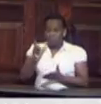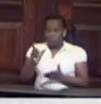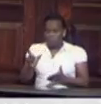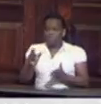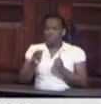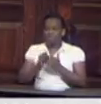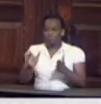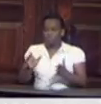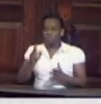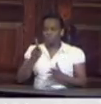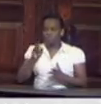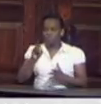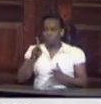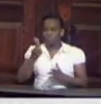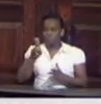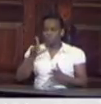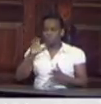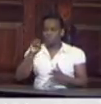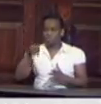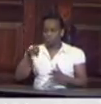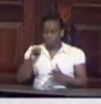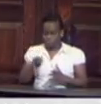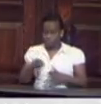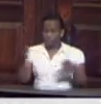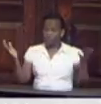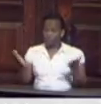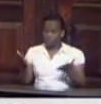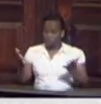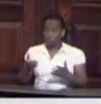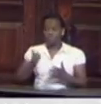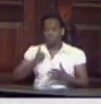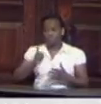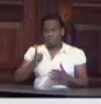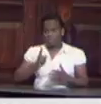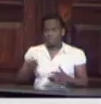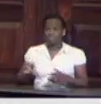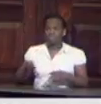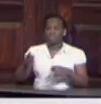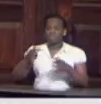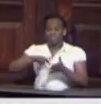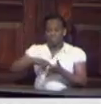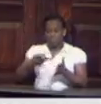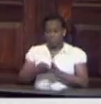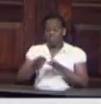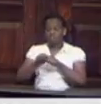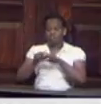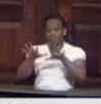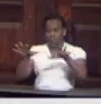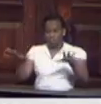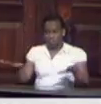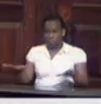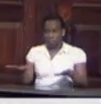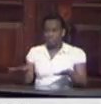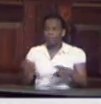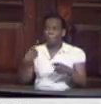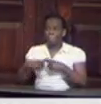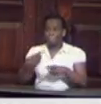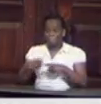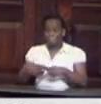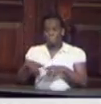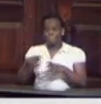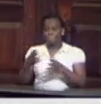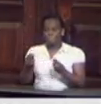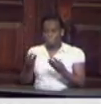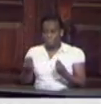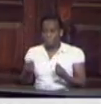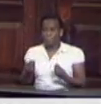populismo. Populismo hoje tem uma conotação mais difusa, porque muitas